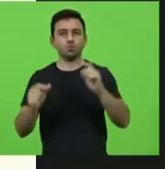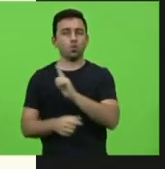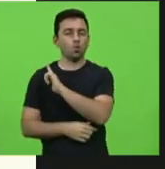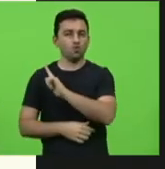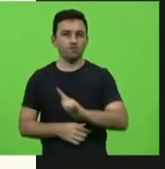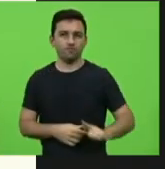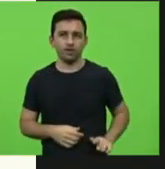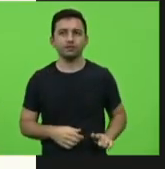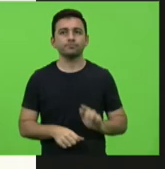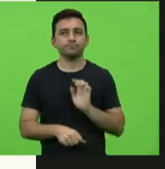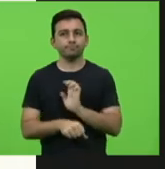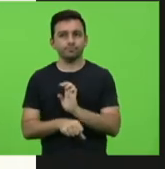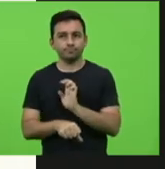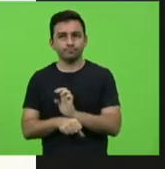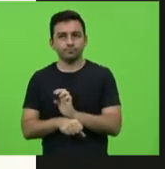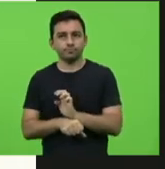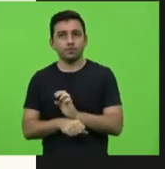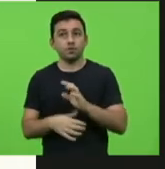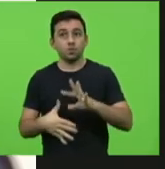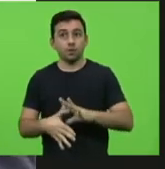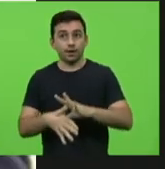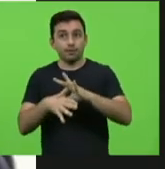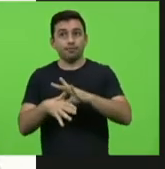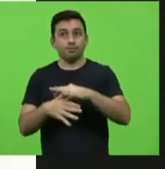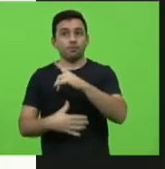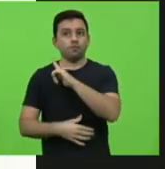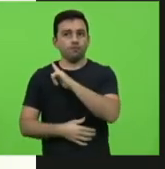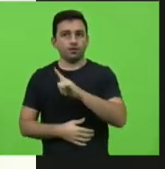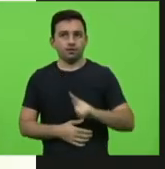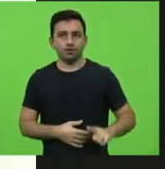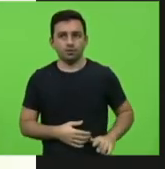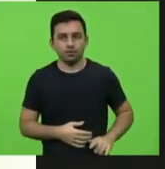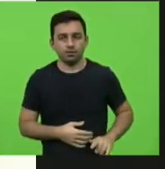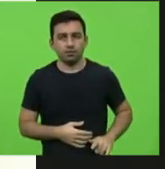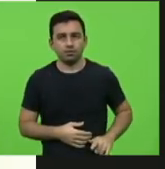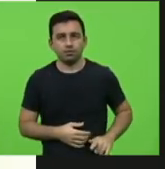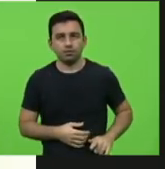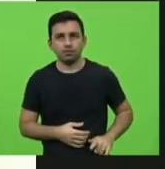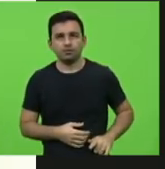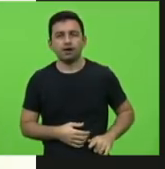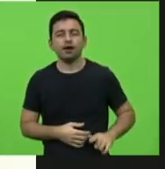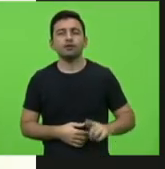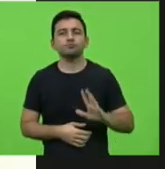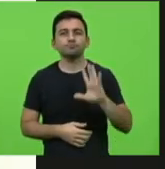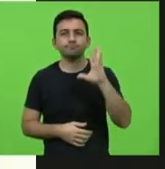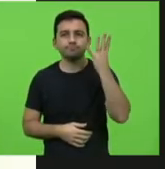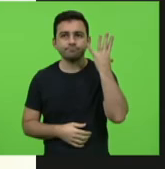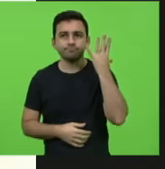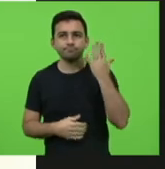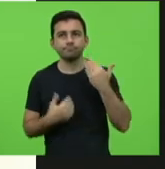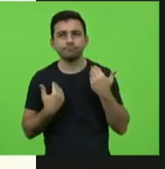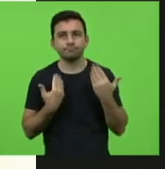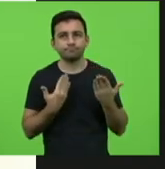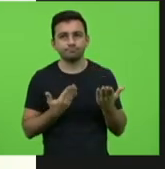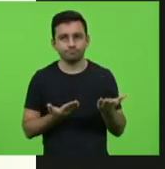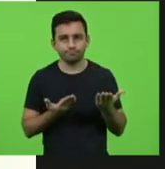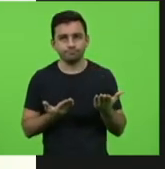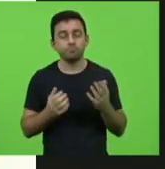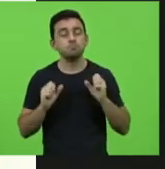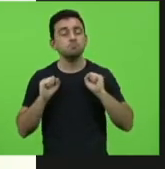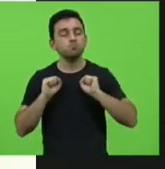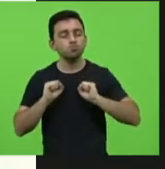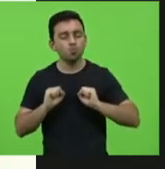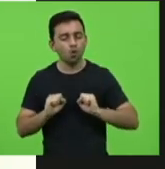Estado e o líder do governo de uma situação que pode e deve